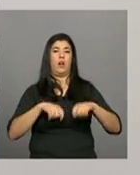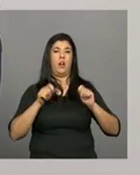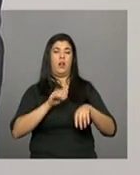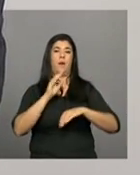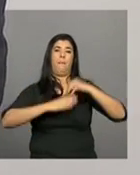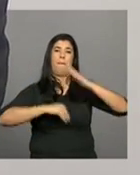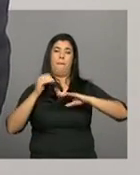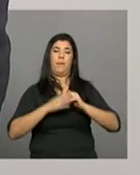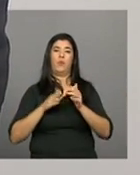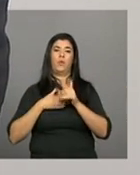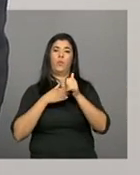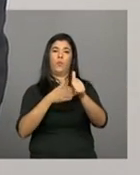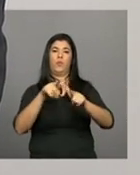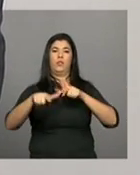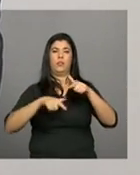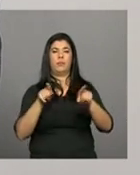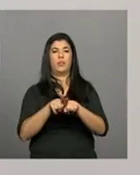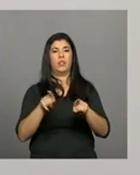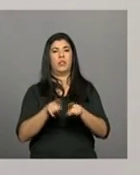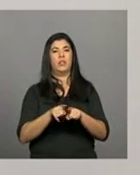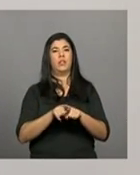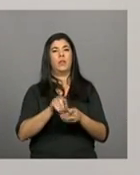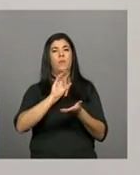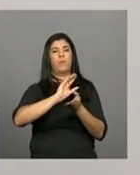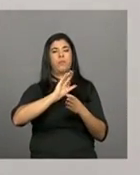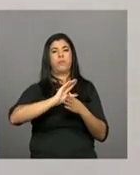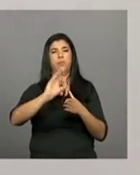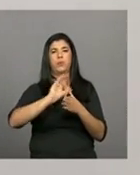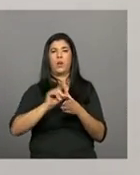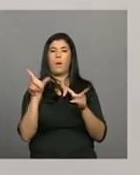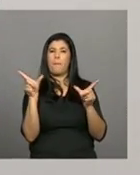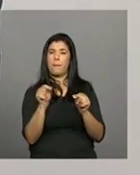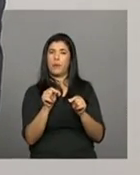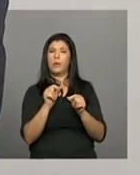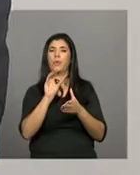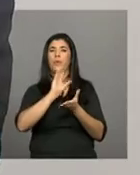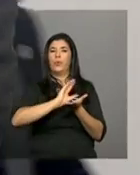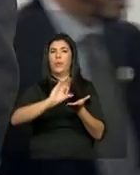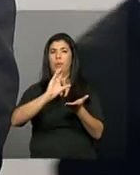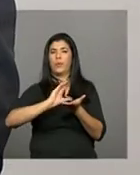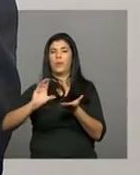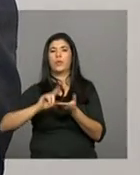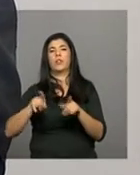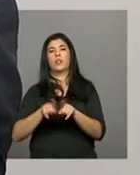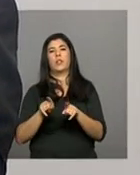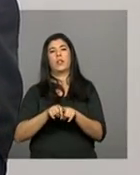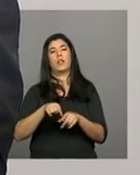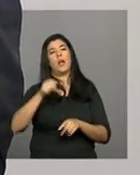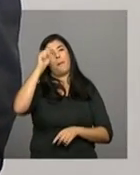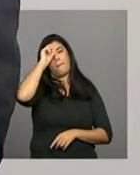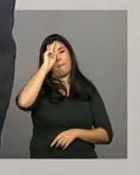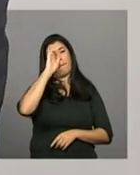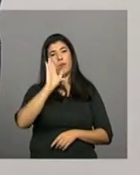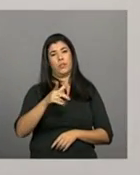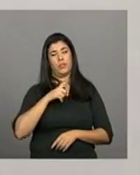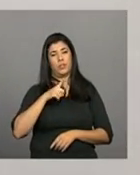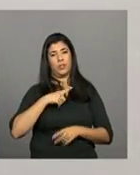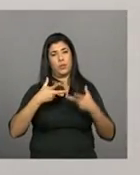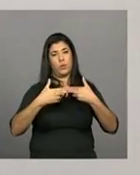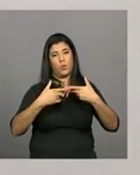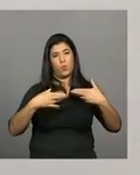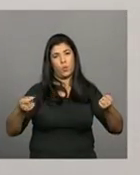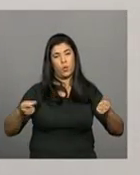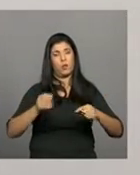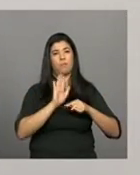para o mercado de trabalho e microcrédito para pequenos empreendimentos produtivos. A Prefeitura já disponibilizou esses recursos